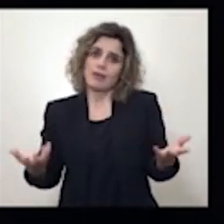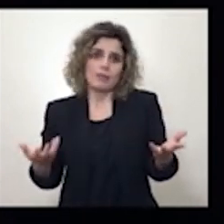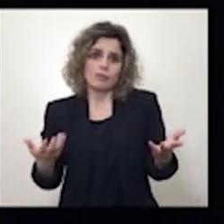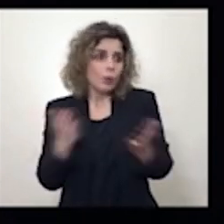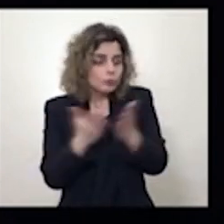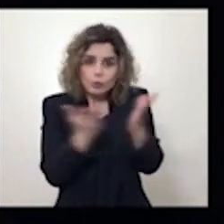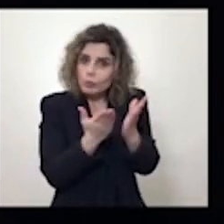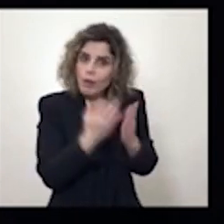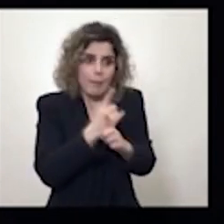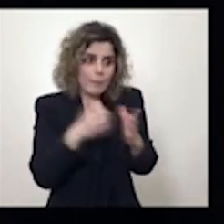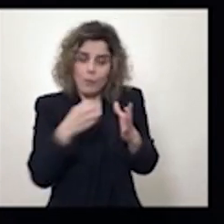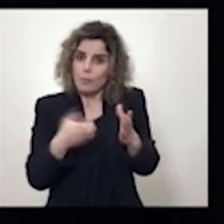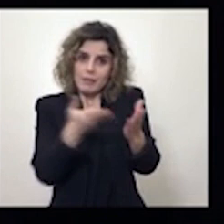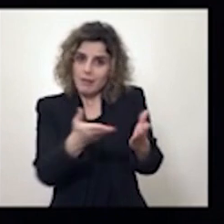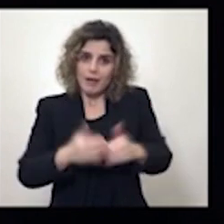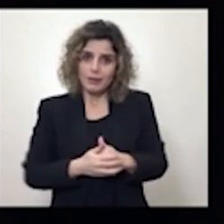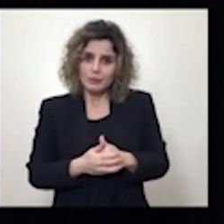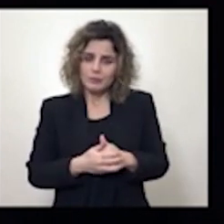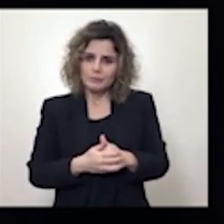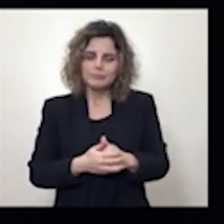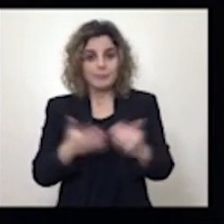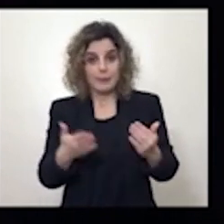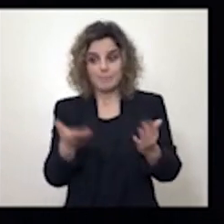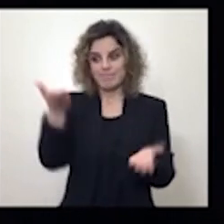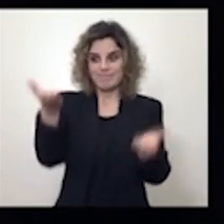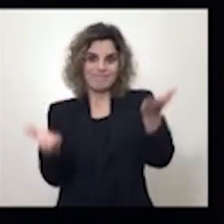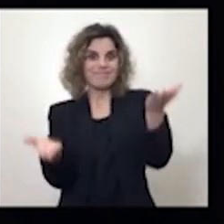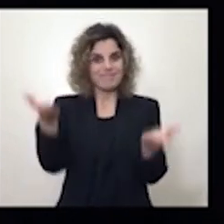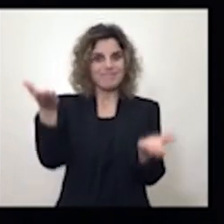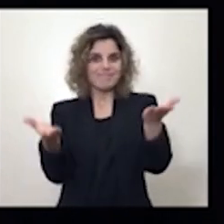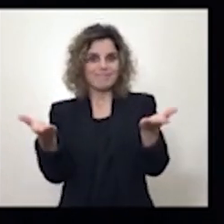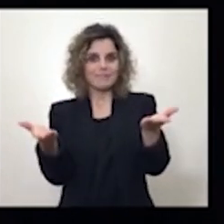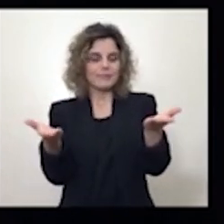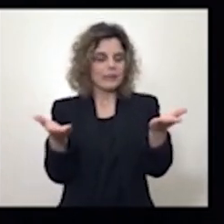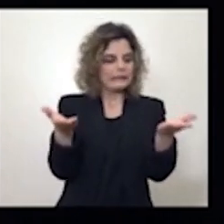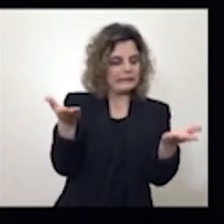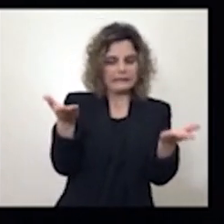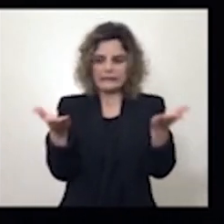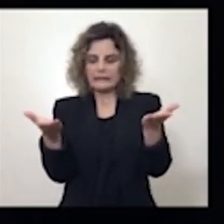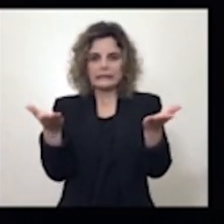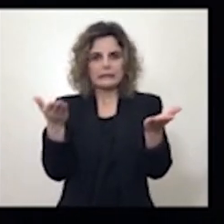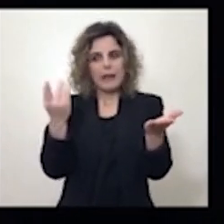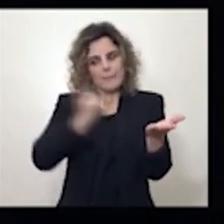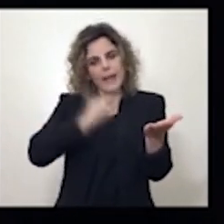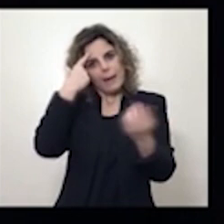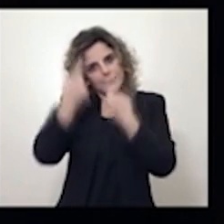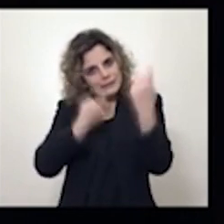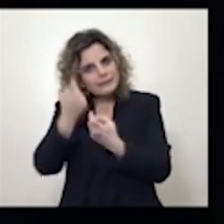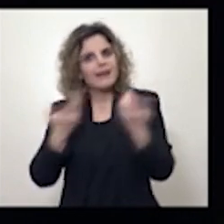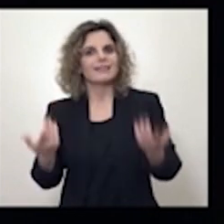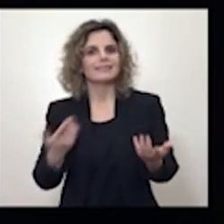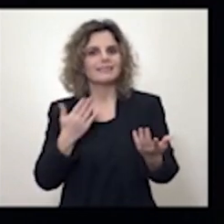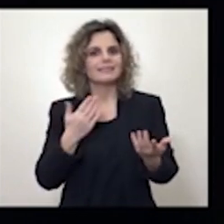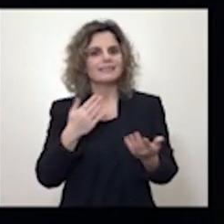escolas. Estas razões opostas que fazem pensar duas vezes em criar-se